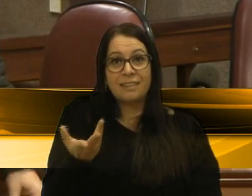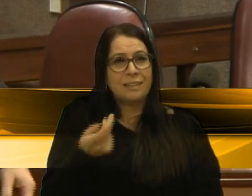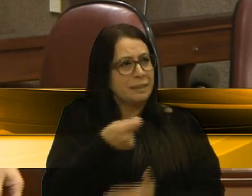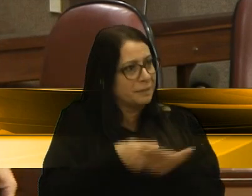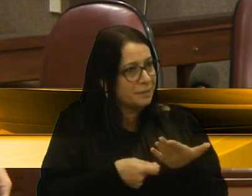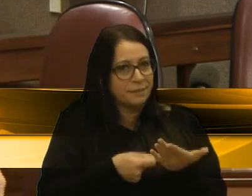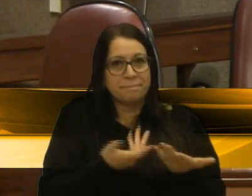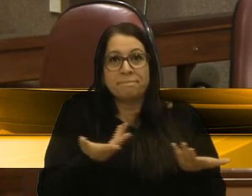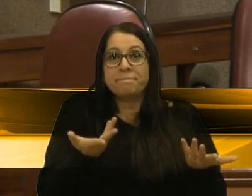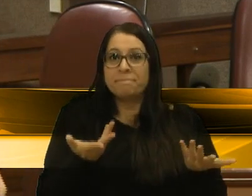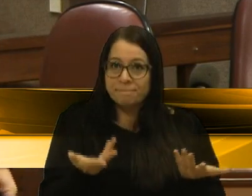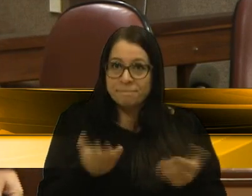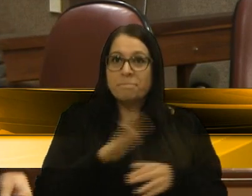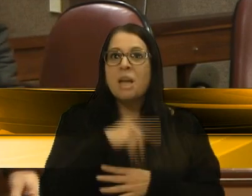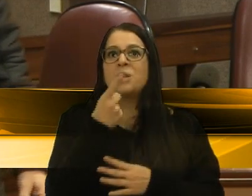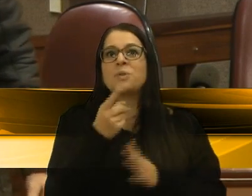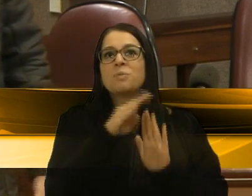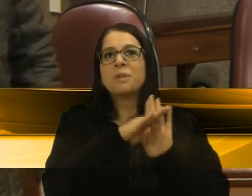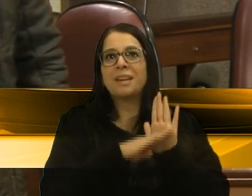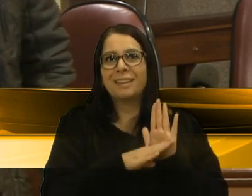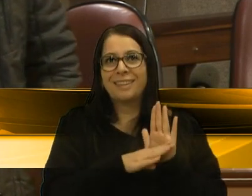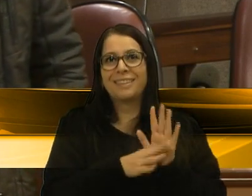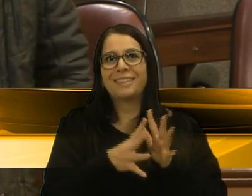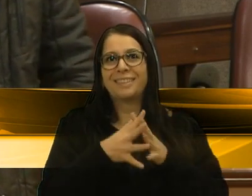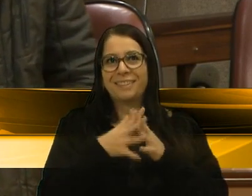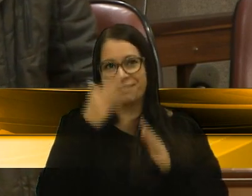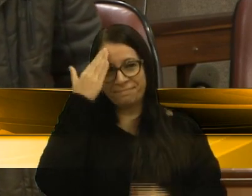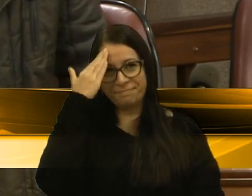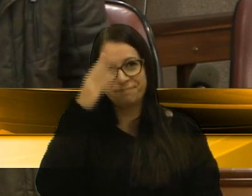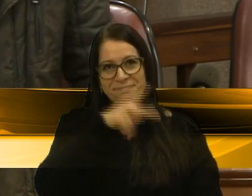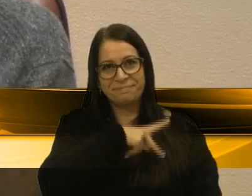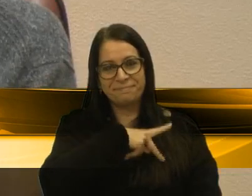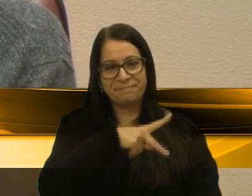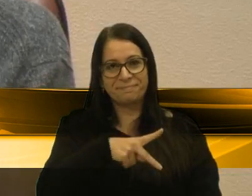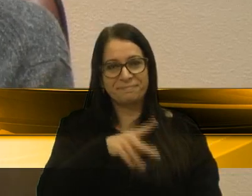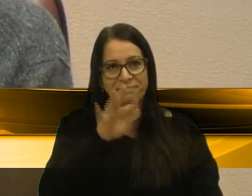mais uma, né, para a lista aí. Obrigado, presidente. Encerrado o grande expediente.